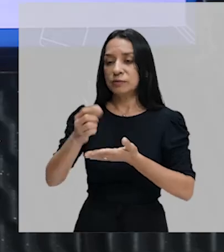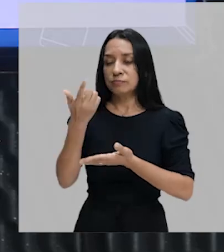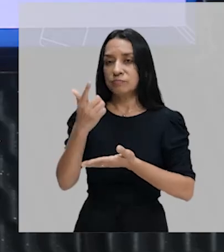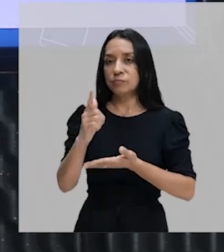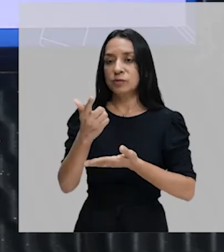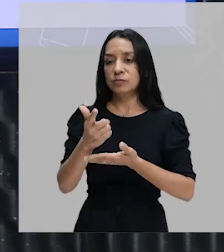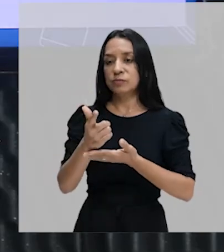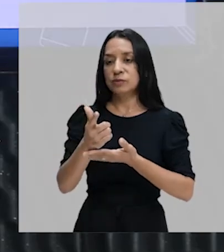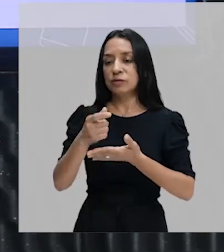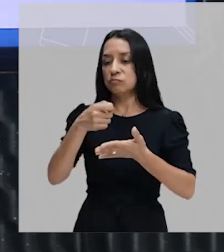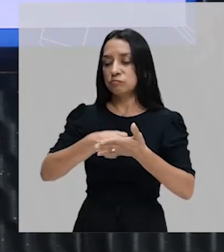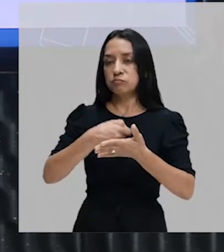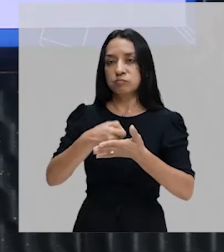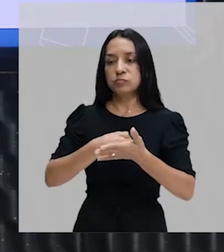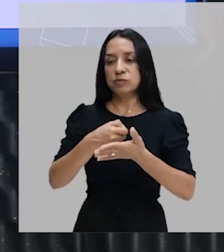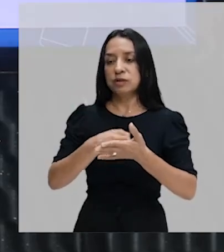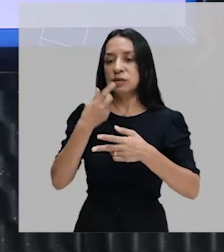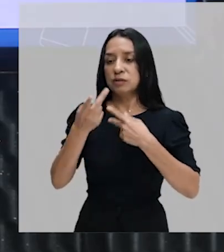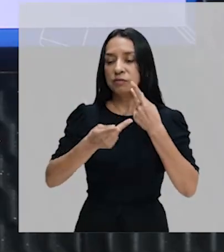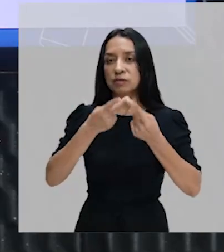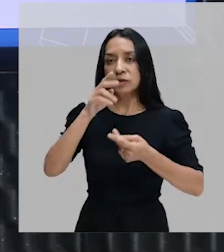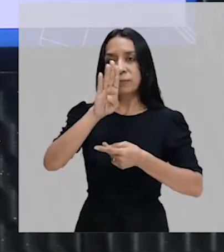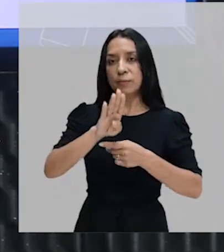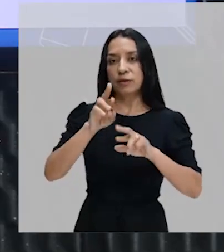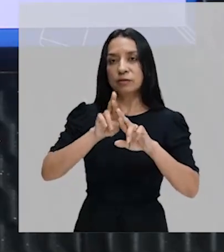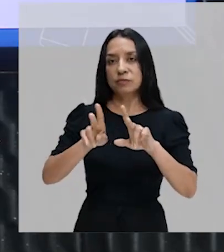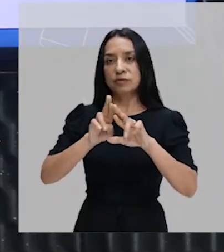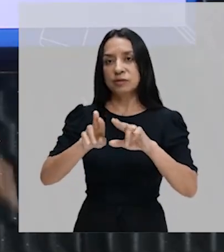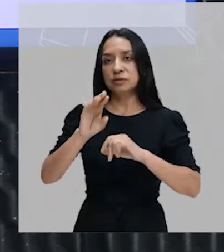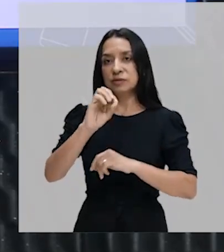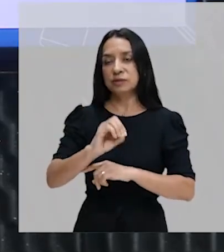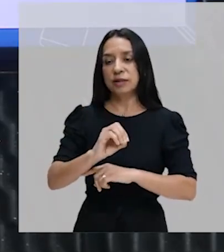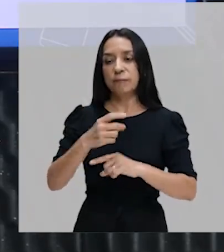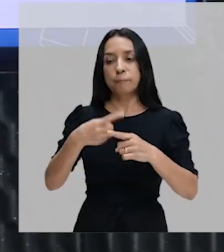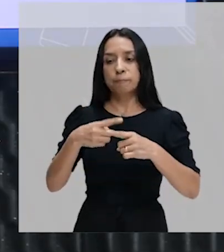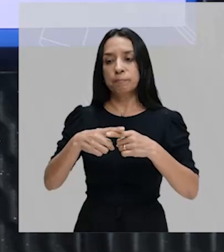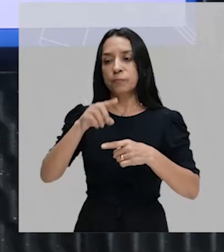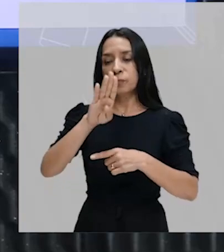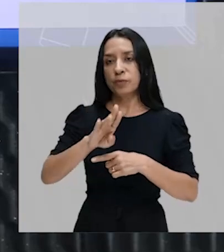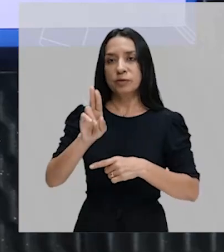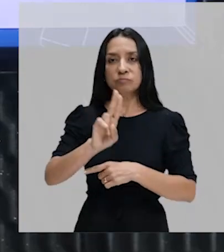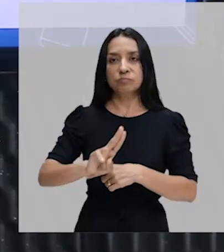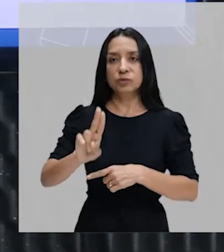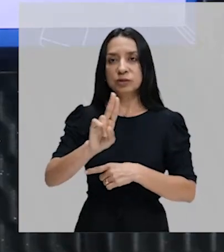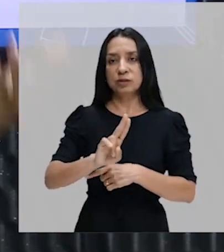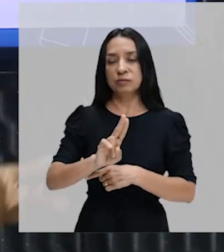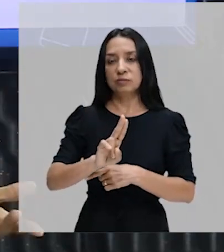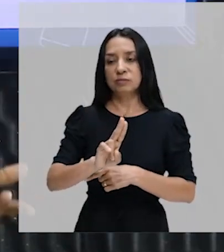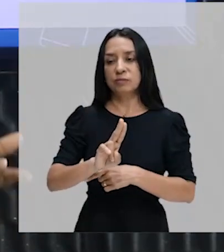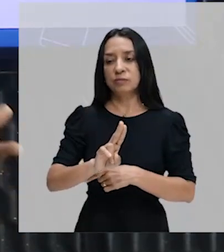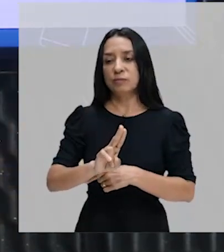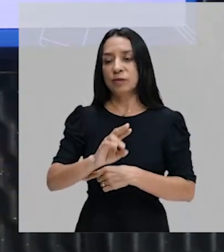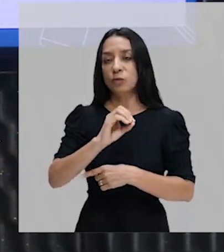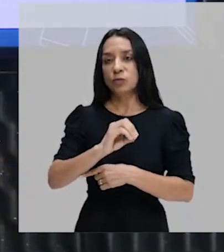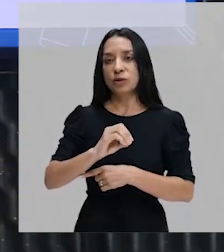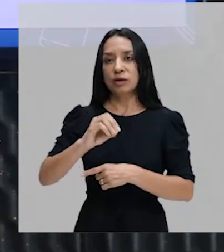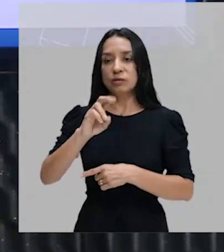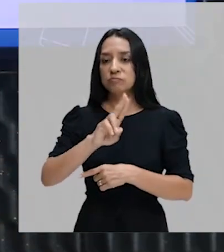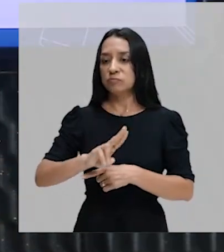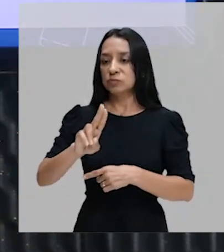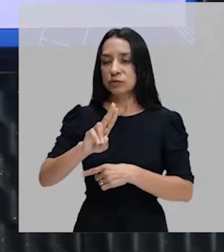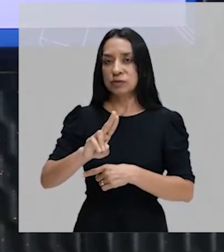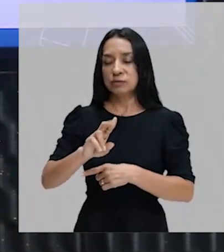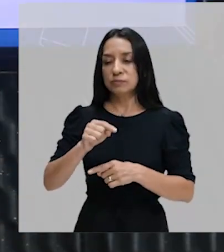sou mais obrigada a dizer que o B é diferente de zero, porque o B nem está sendo usado. O B não, desculpa, o zero nem está sendo usado. Ele nem